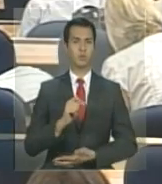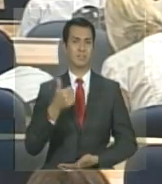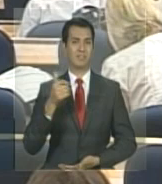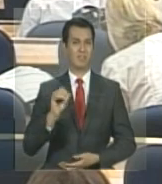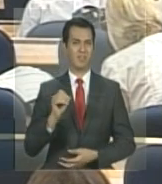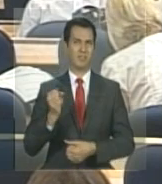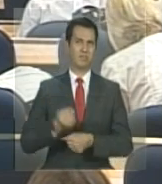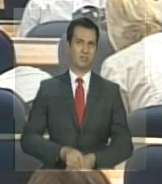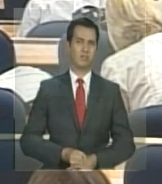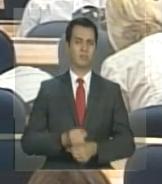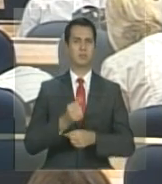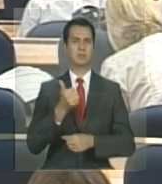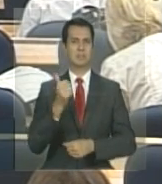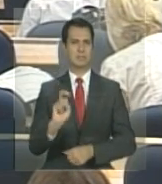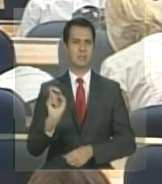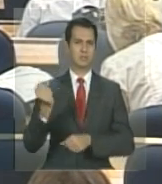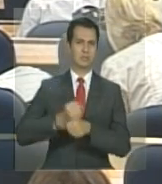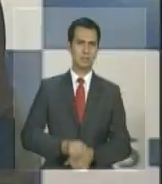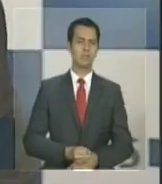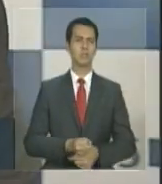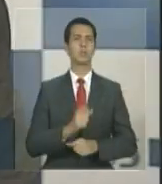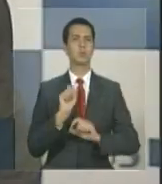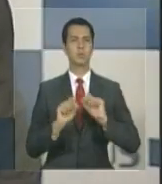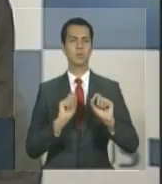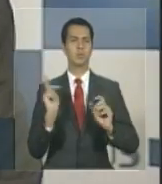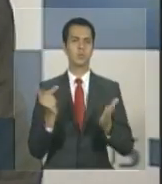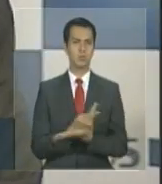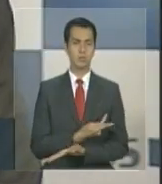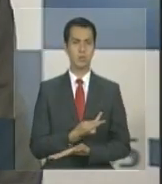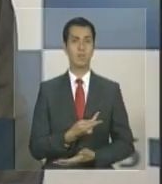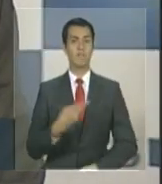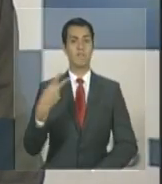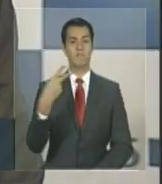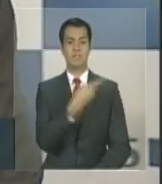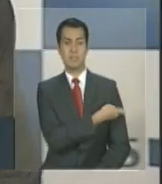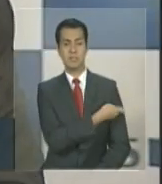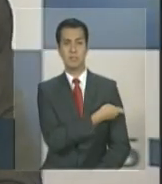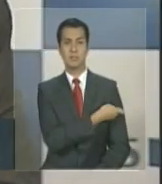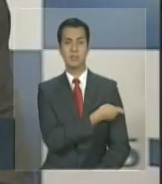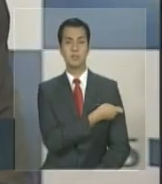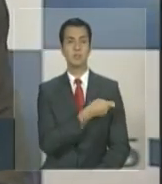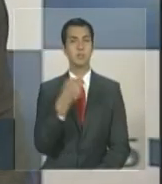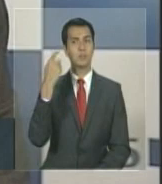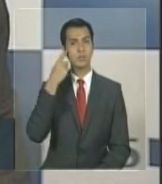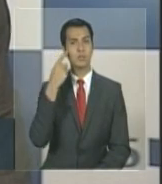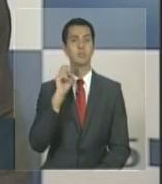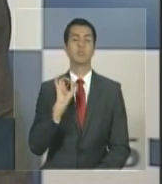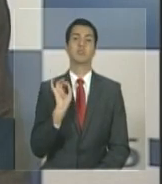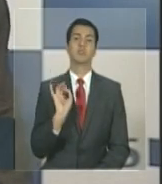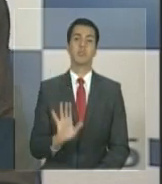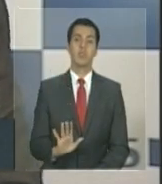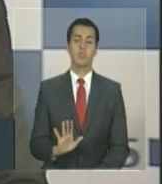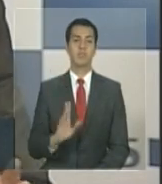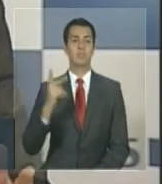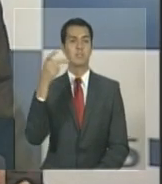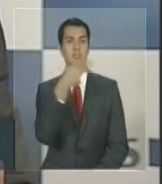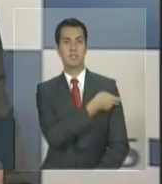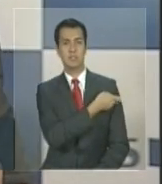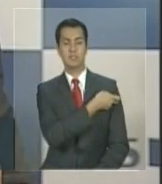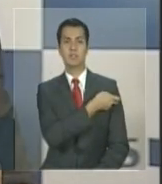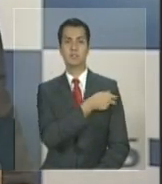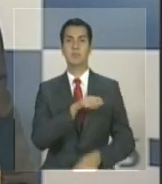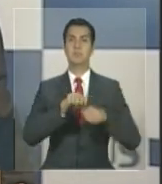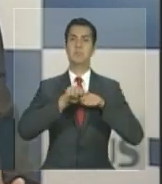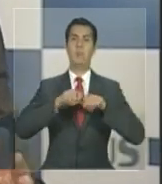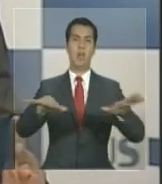aprendemos que vacinar, né, não é só sair distribuindo vacina e aplicando vacina